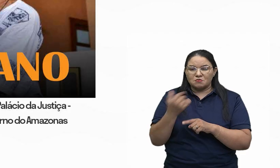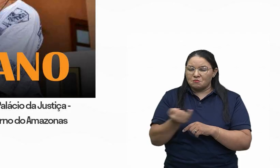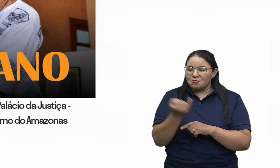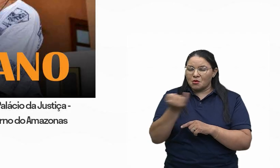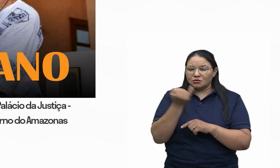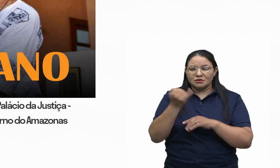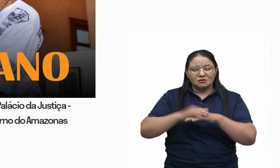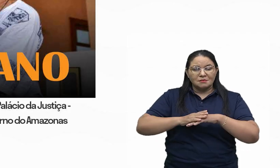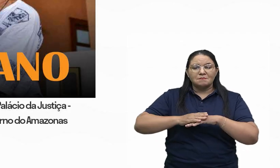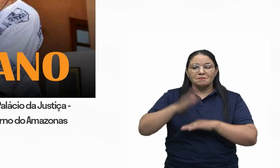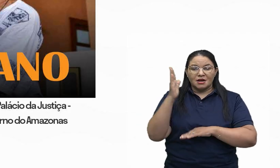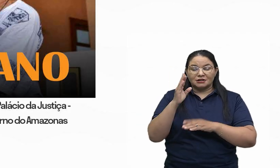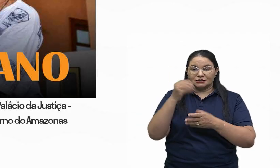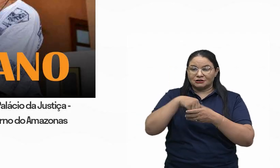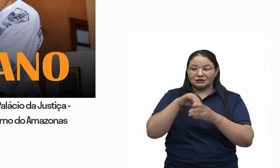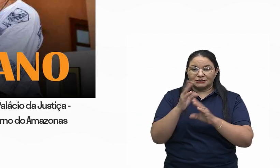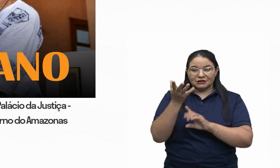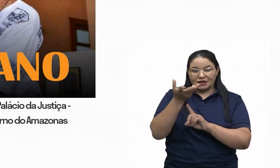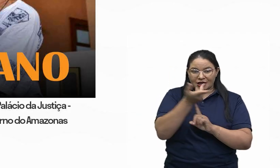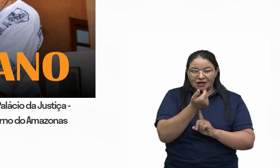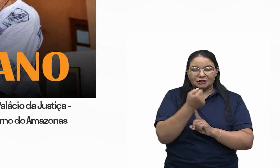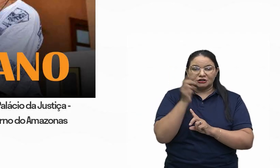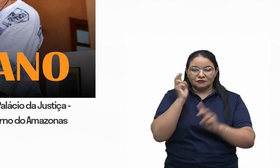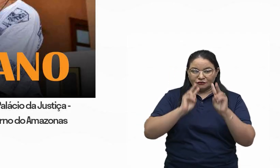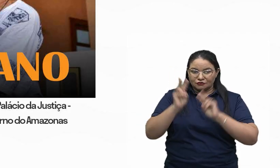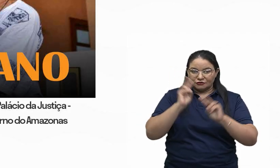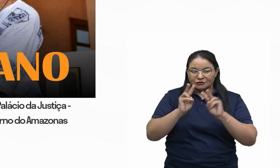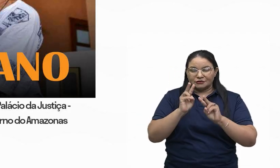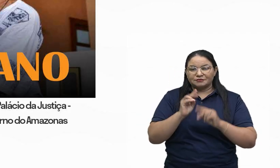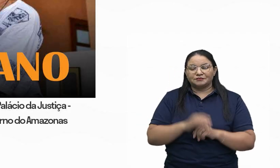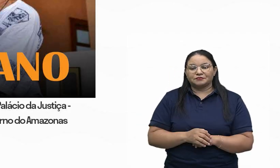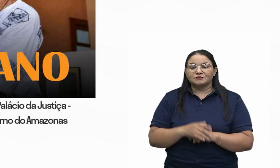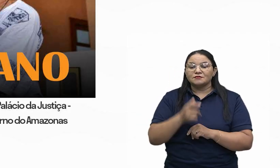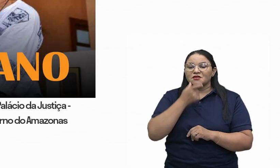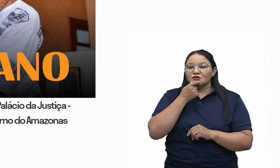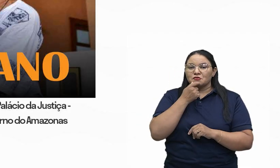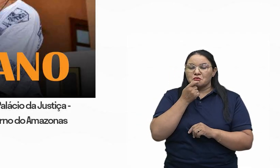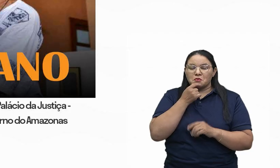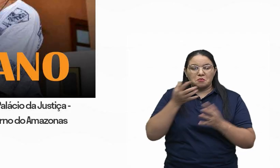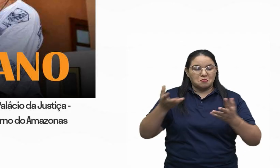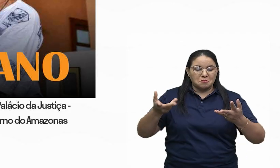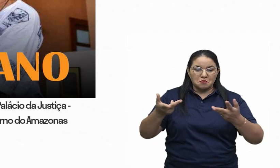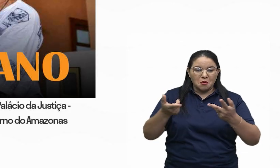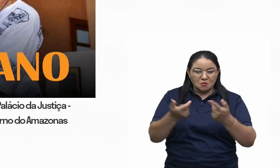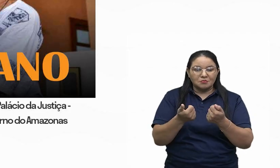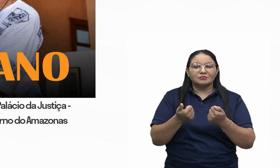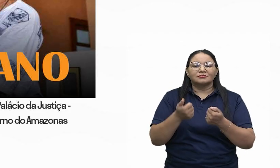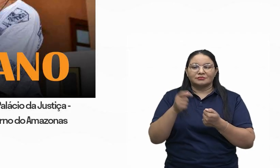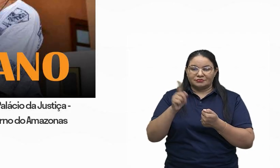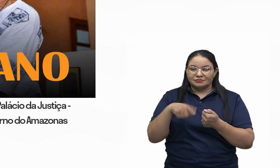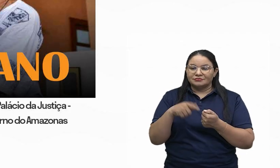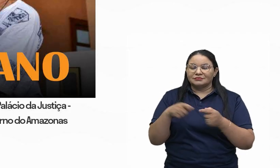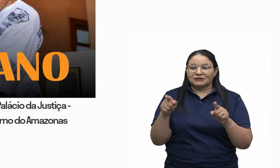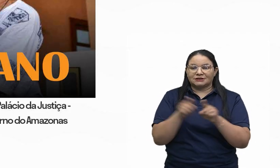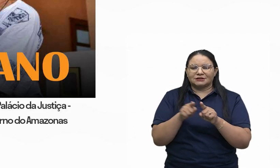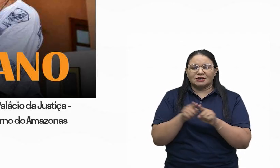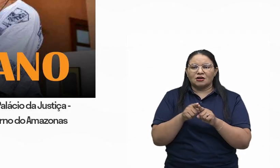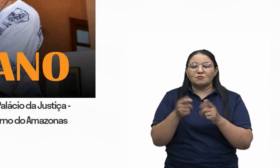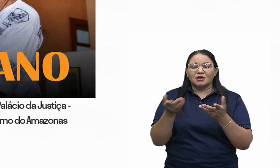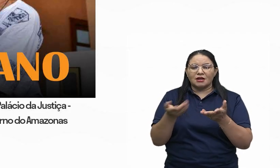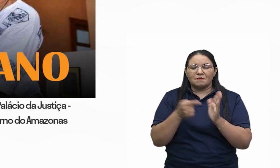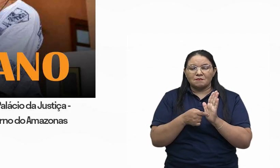grande dentro das artes visuais. Afinal, ele é visto como um talento único e traz para a gente um